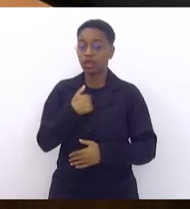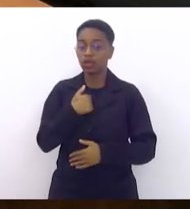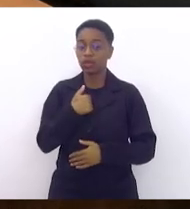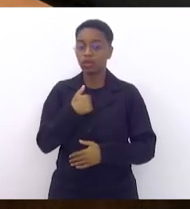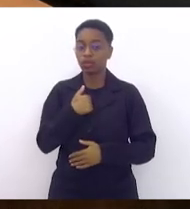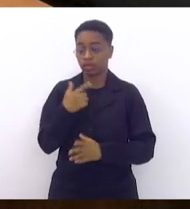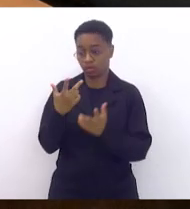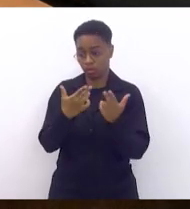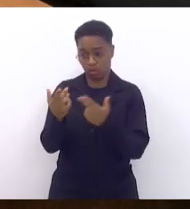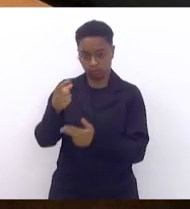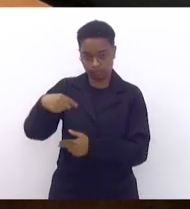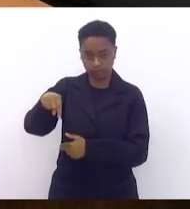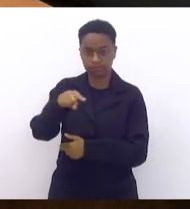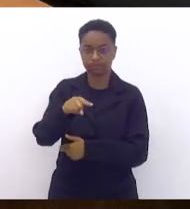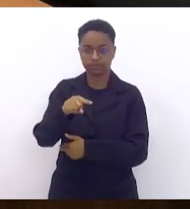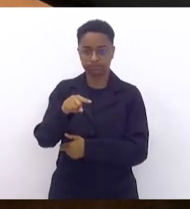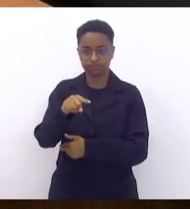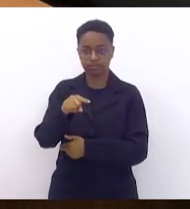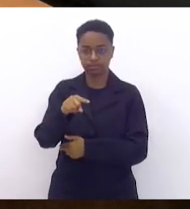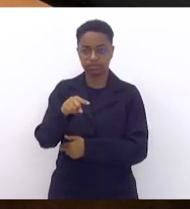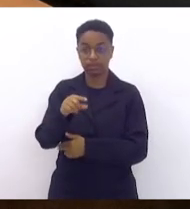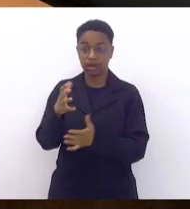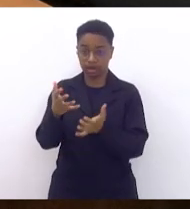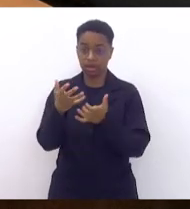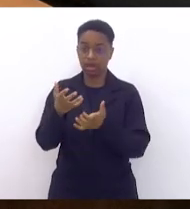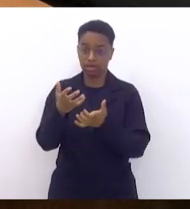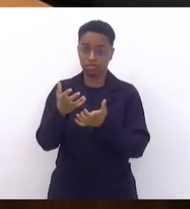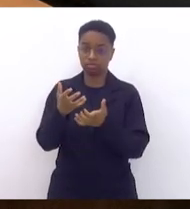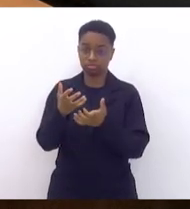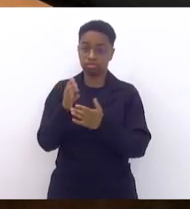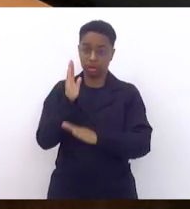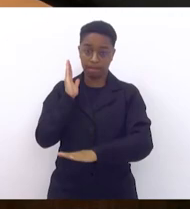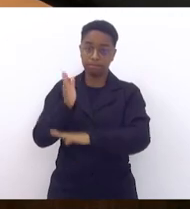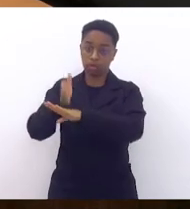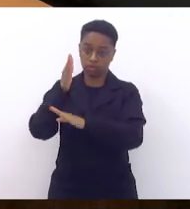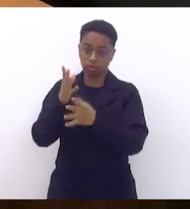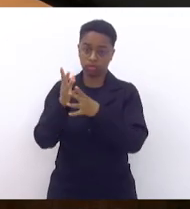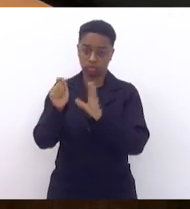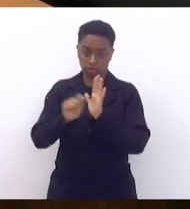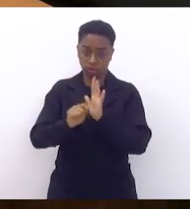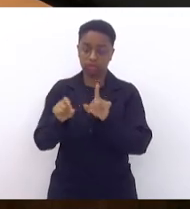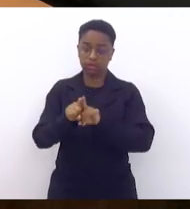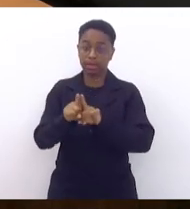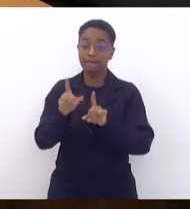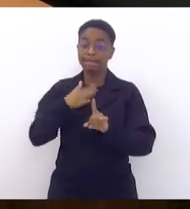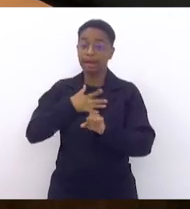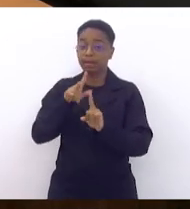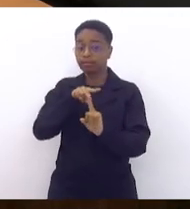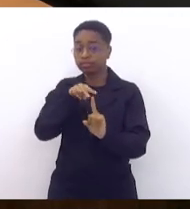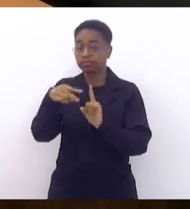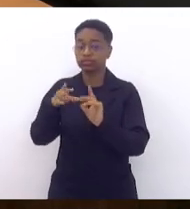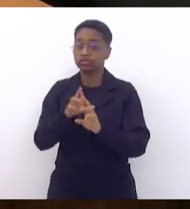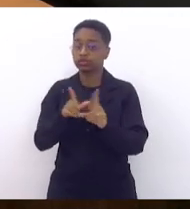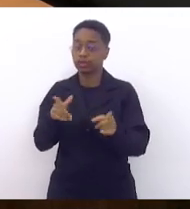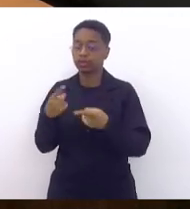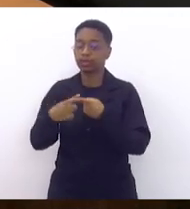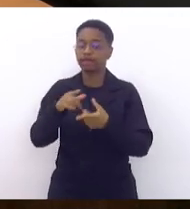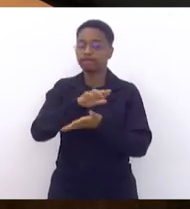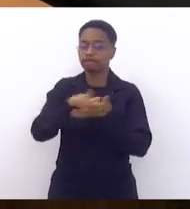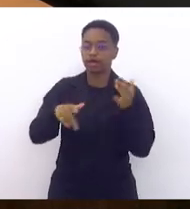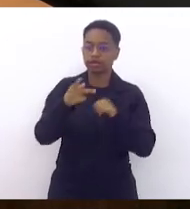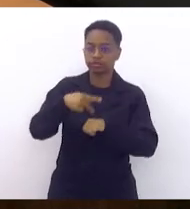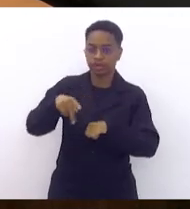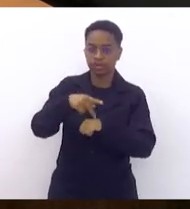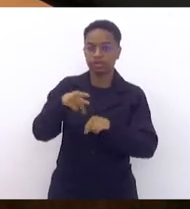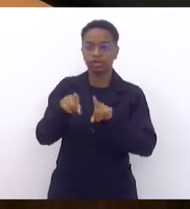como vocês, quero combater. E tenho uma visão diferente. Vários países e vários